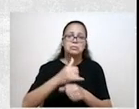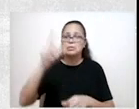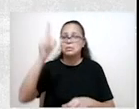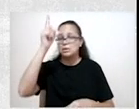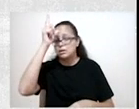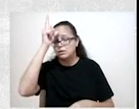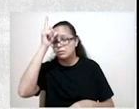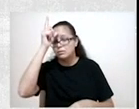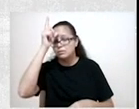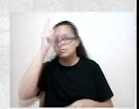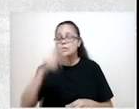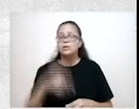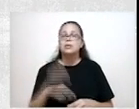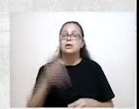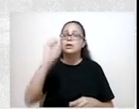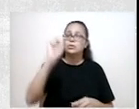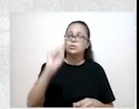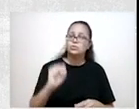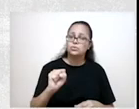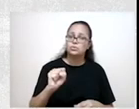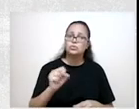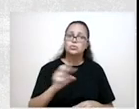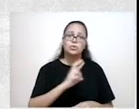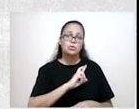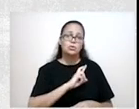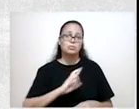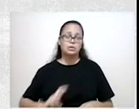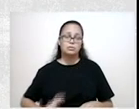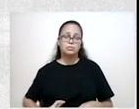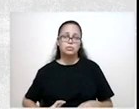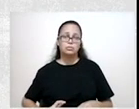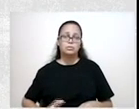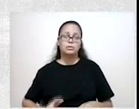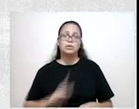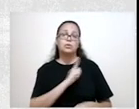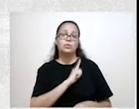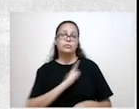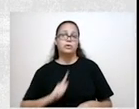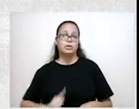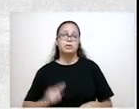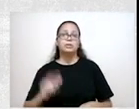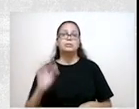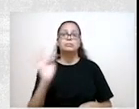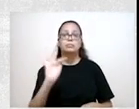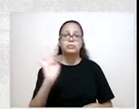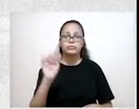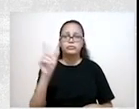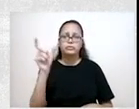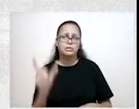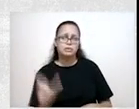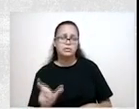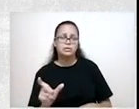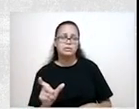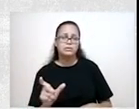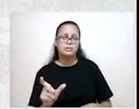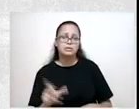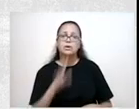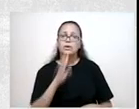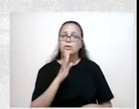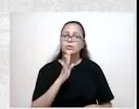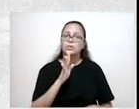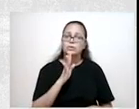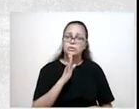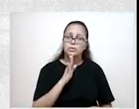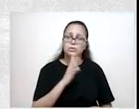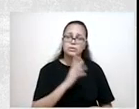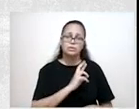foi instituída uma república governada por franceses, mas que eram aliados dos alemães, que ficou conhecido como a